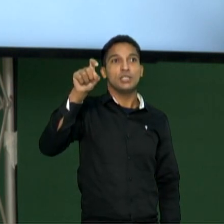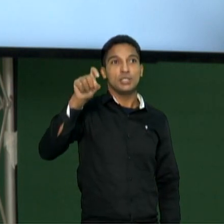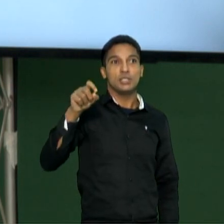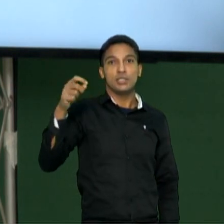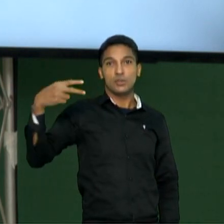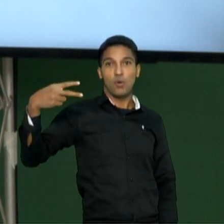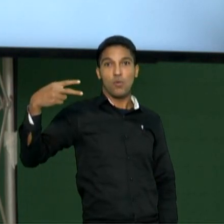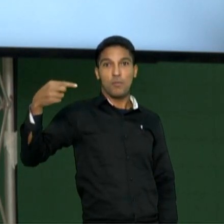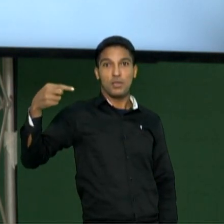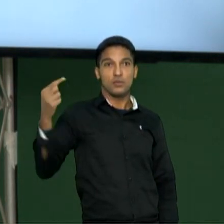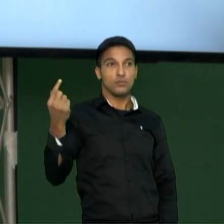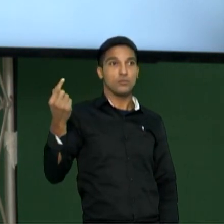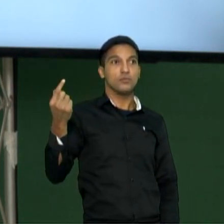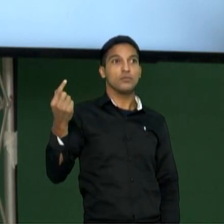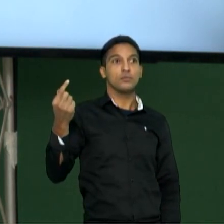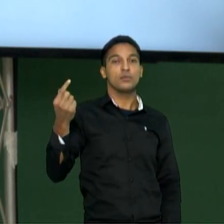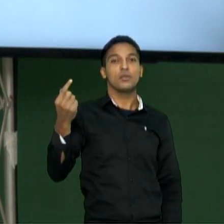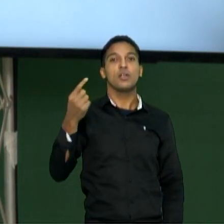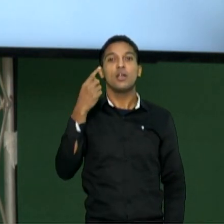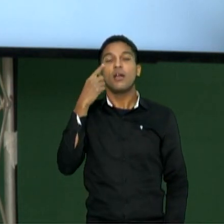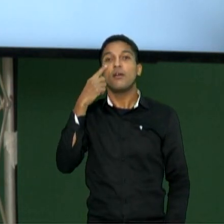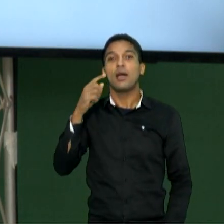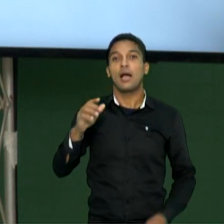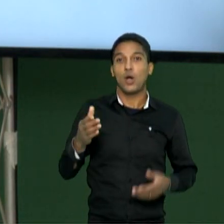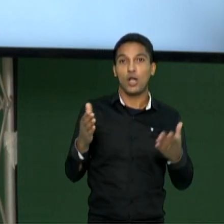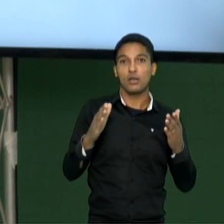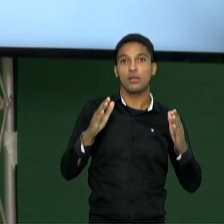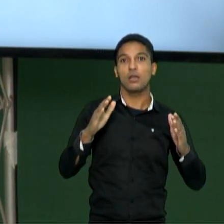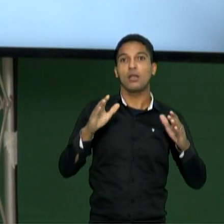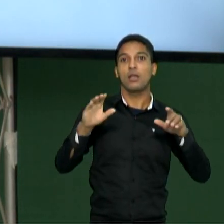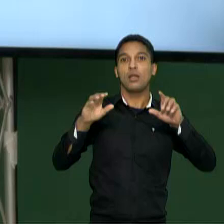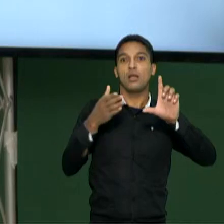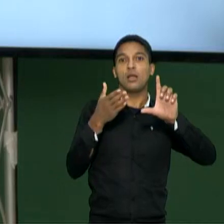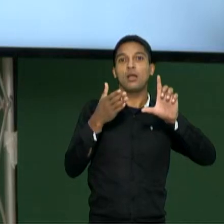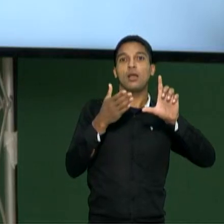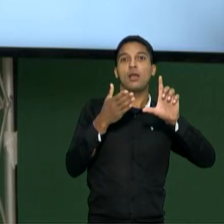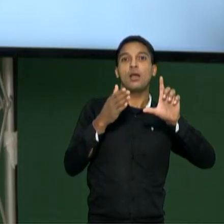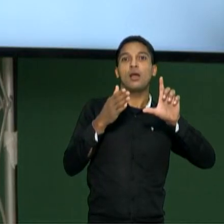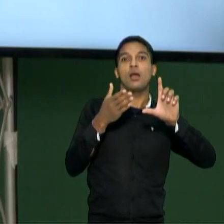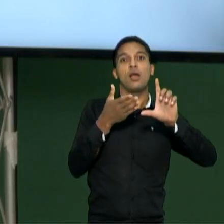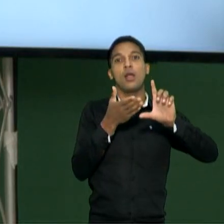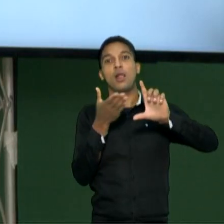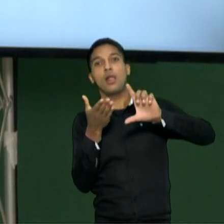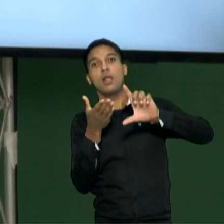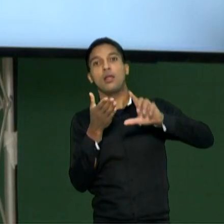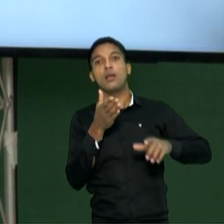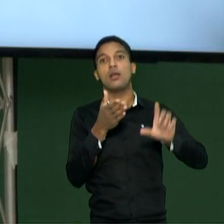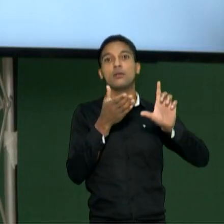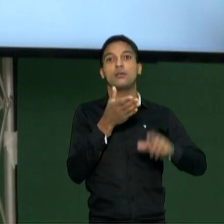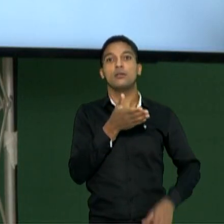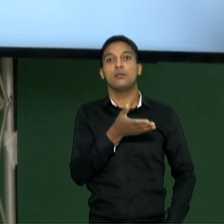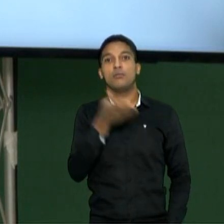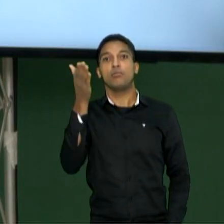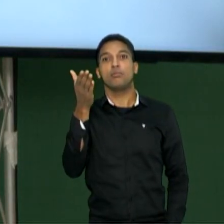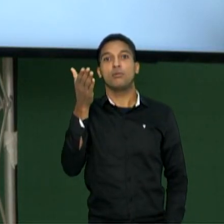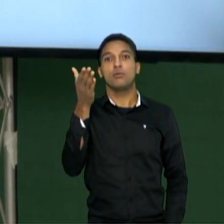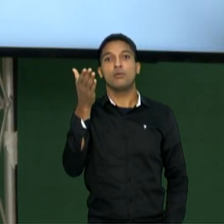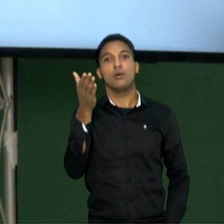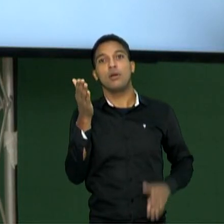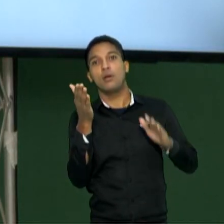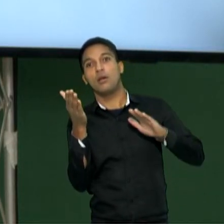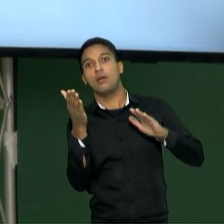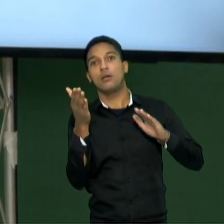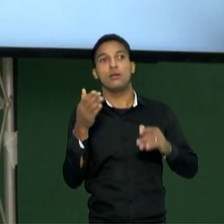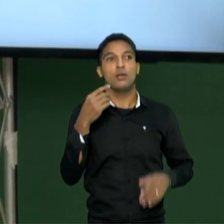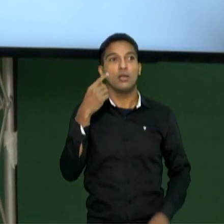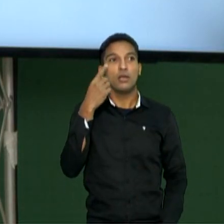y, e esse gráfico é uma reta inclinada. O gráfico da função afim sempre será uma reta, nesse caso inclinada, né? E aqui ela